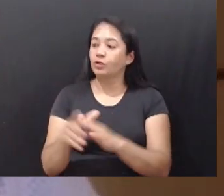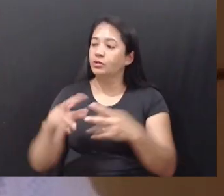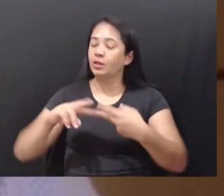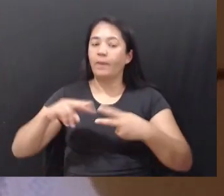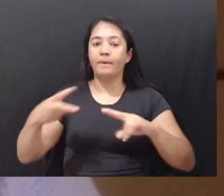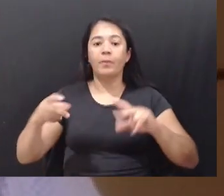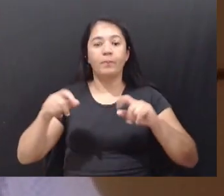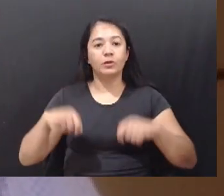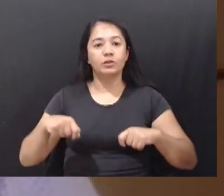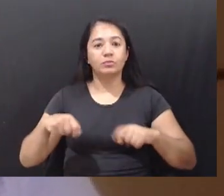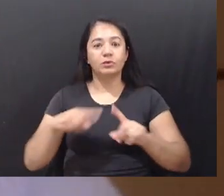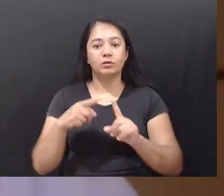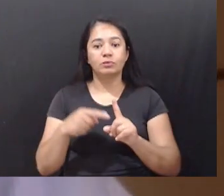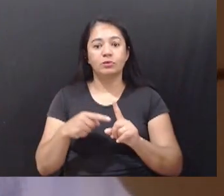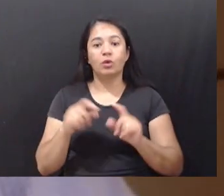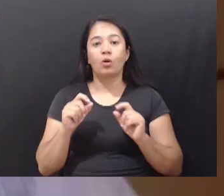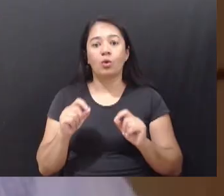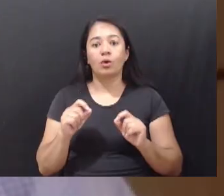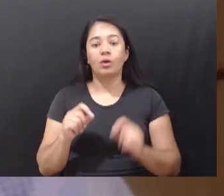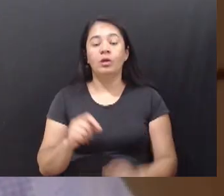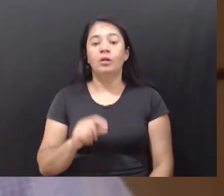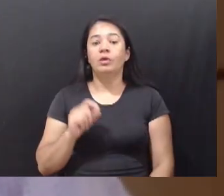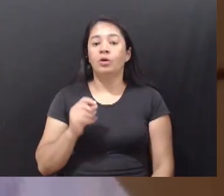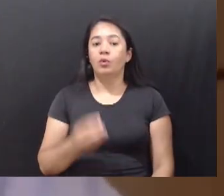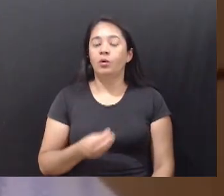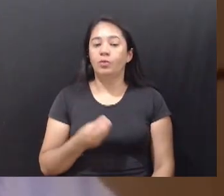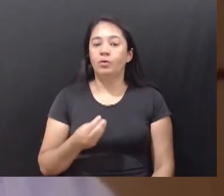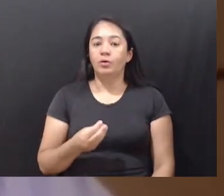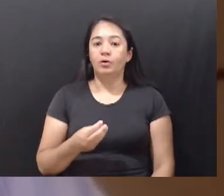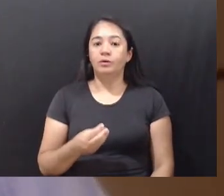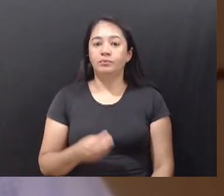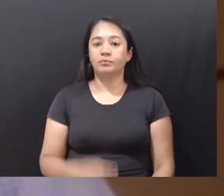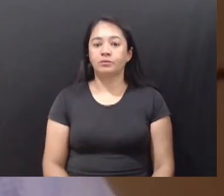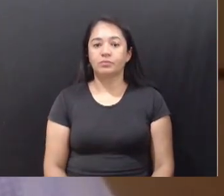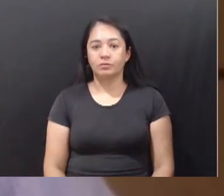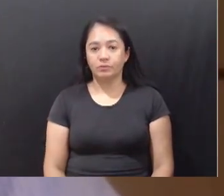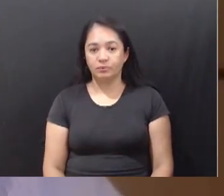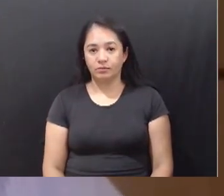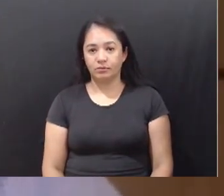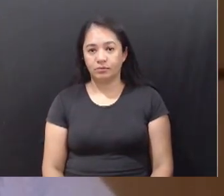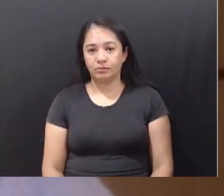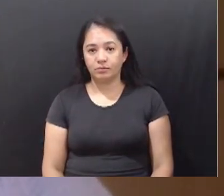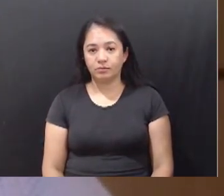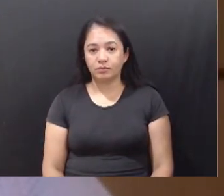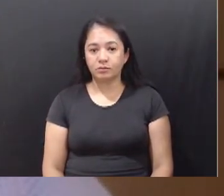através do aconselhamento genético, as possibilidades que esse casal tem. Uma delas, obviamente,